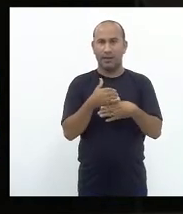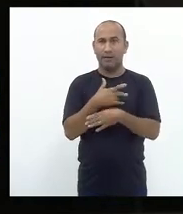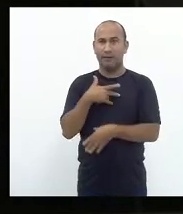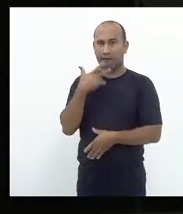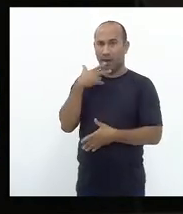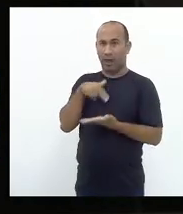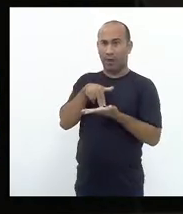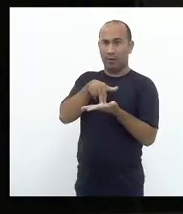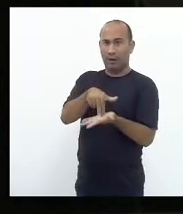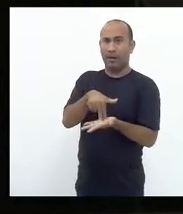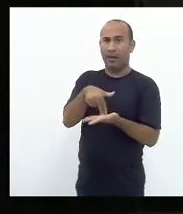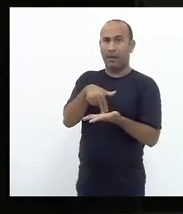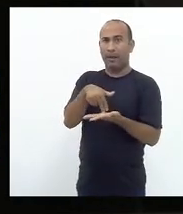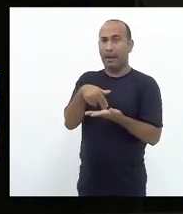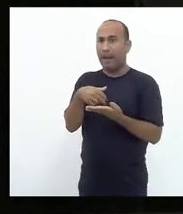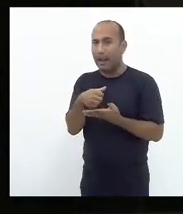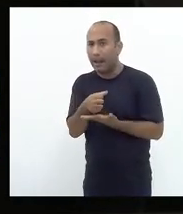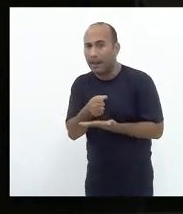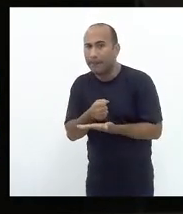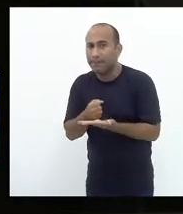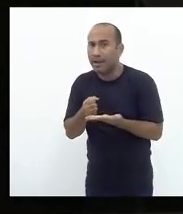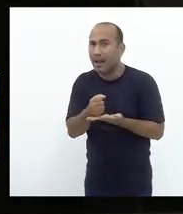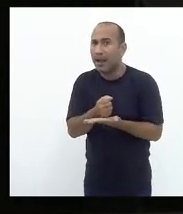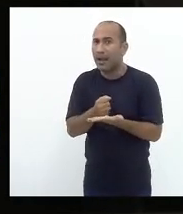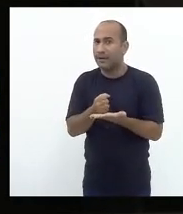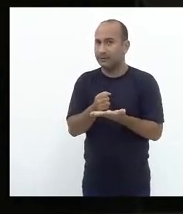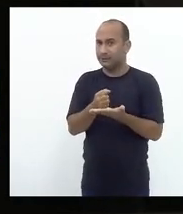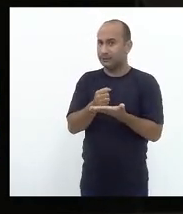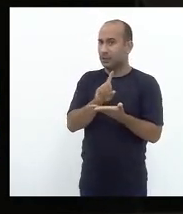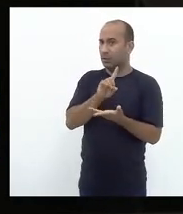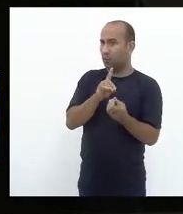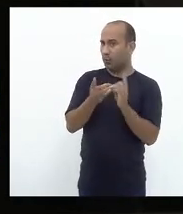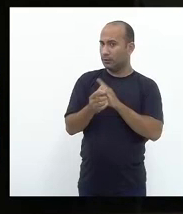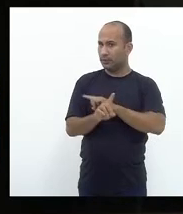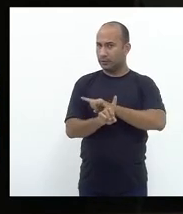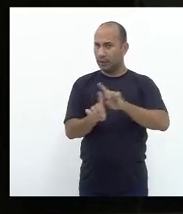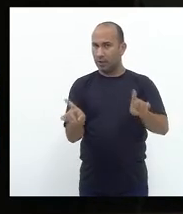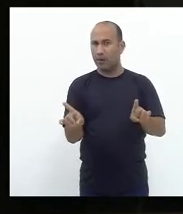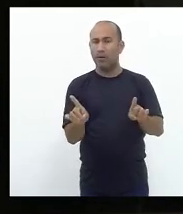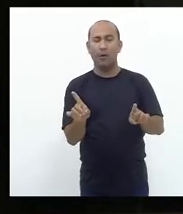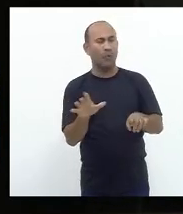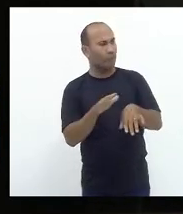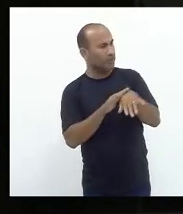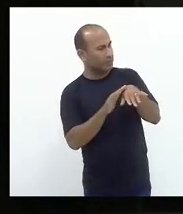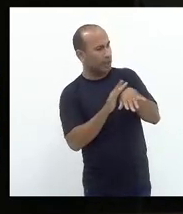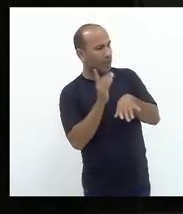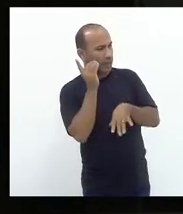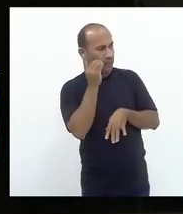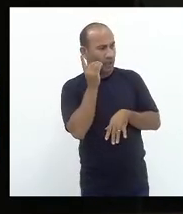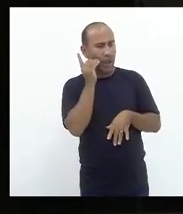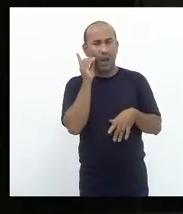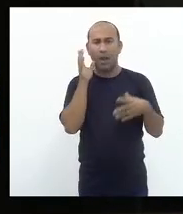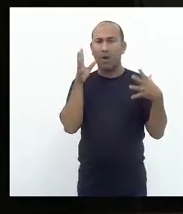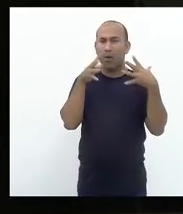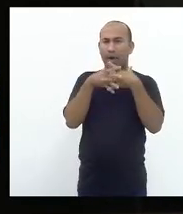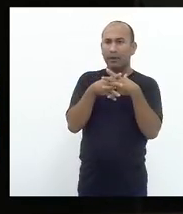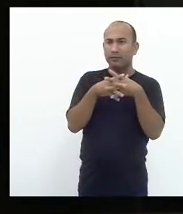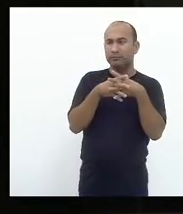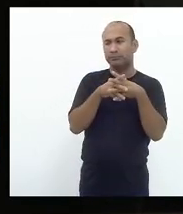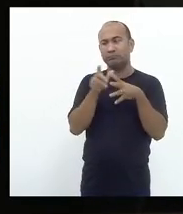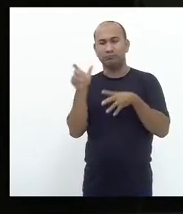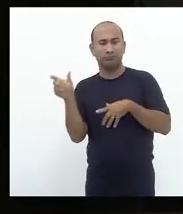do governo ou é oposição, eu até brinquei uma vez com a nobre deputada, eu não me enquadro nem num lado nem no